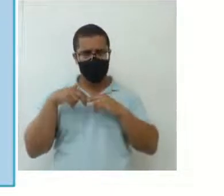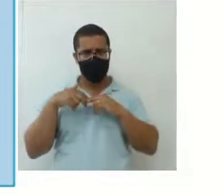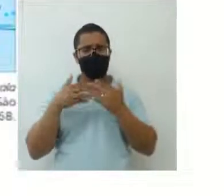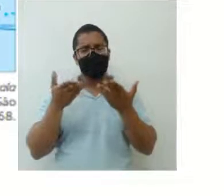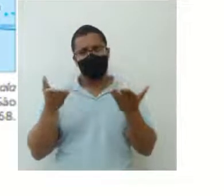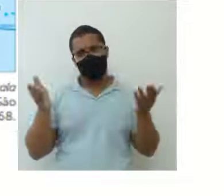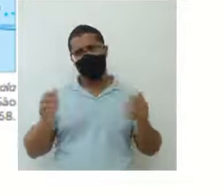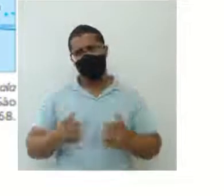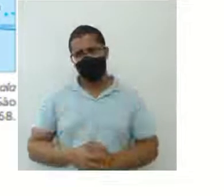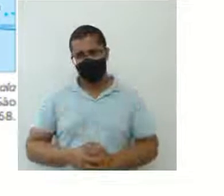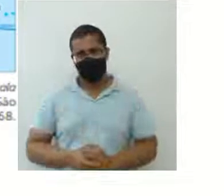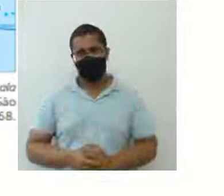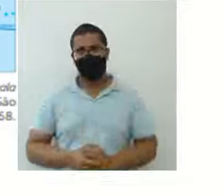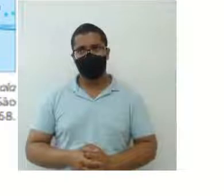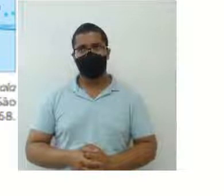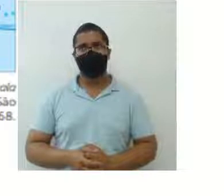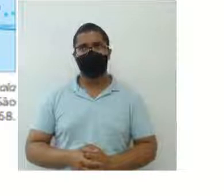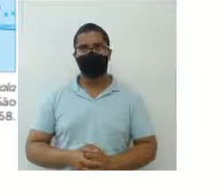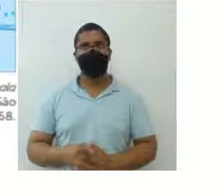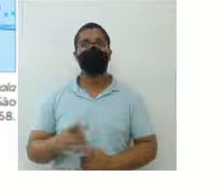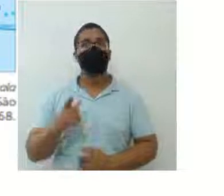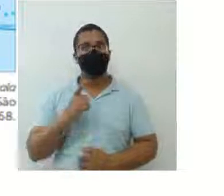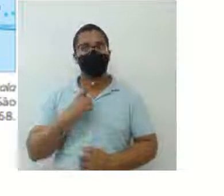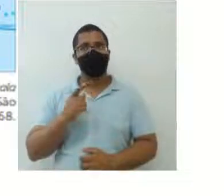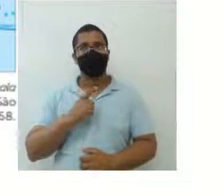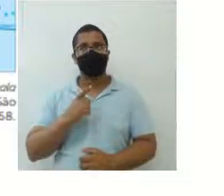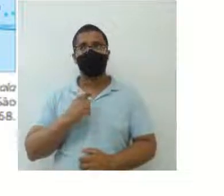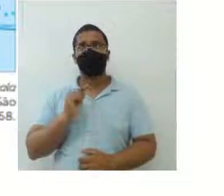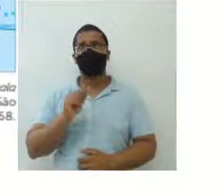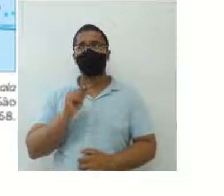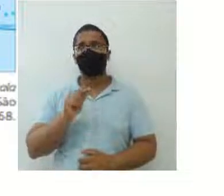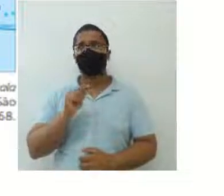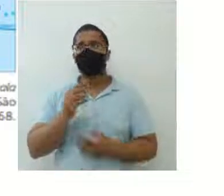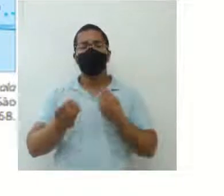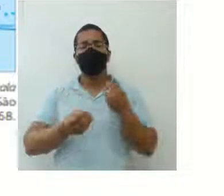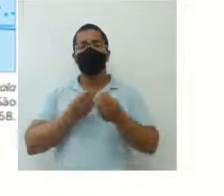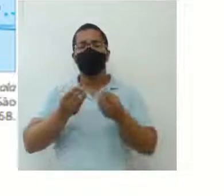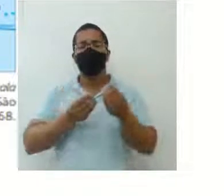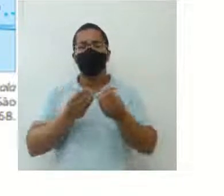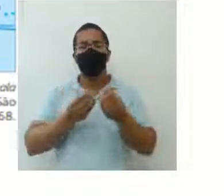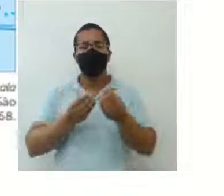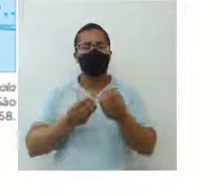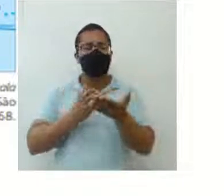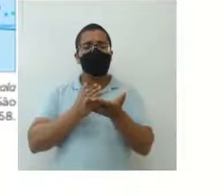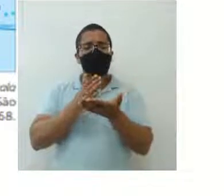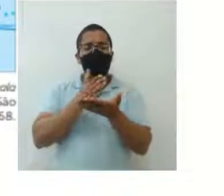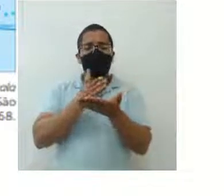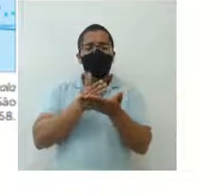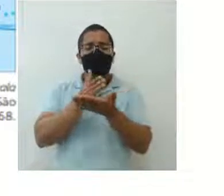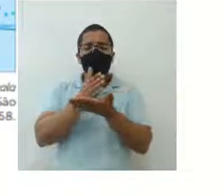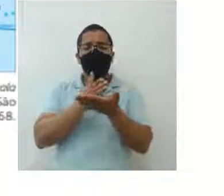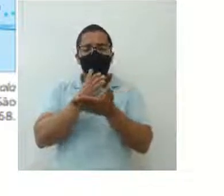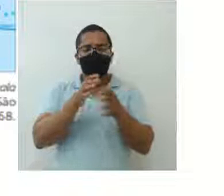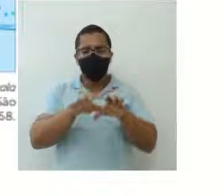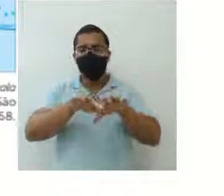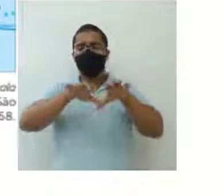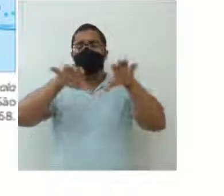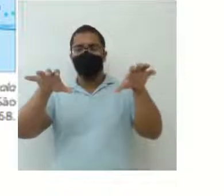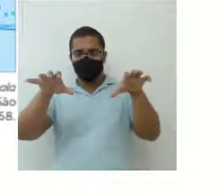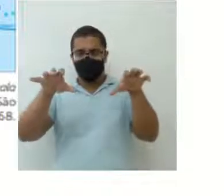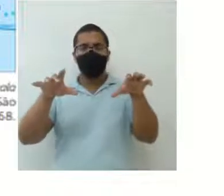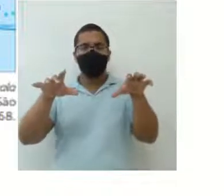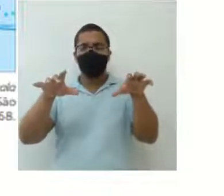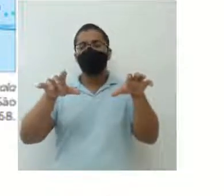disso. Então, aí vem a partilha. Como é que foi essa partilha? De um lado ficou